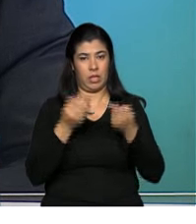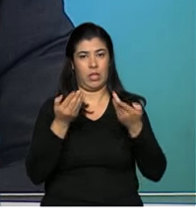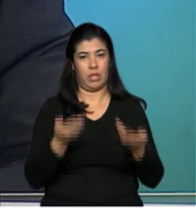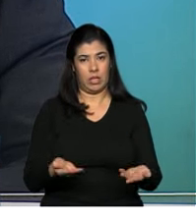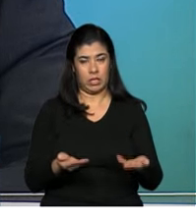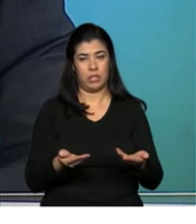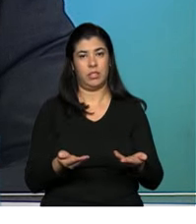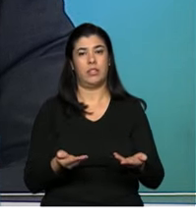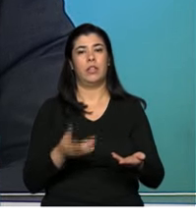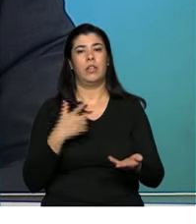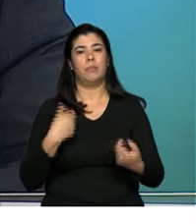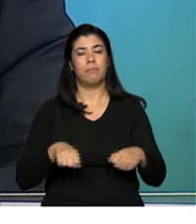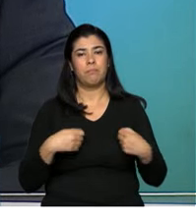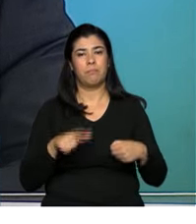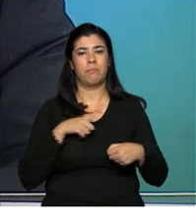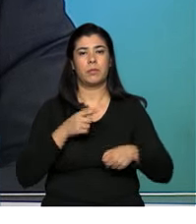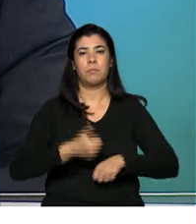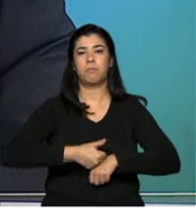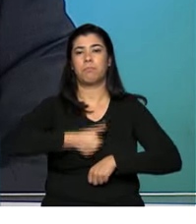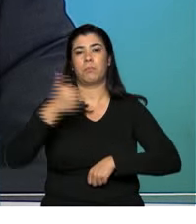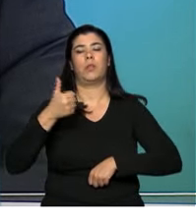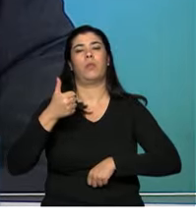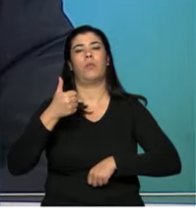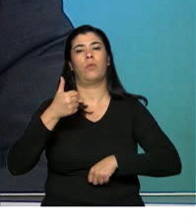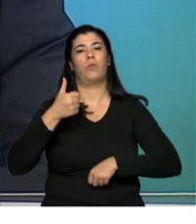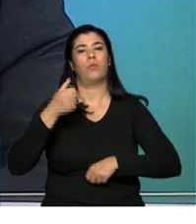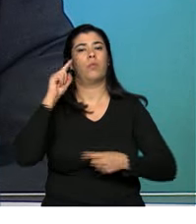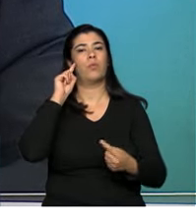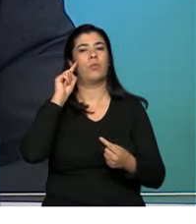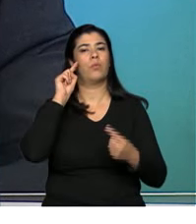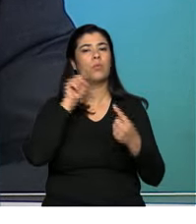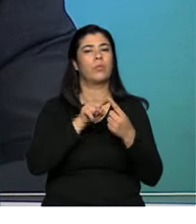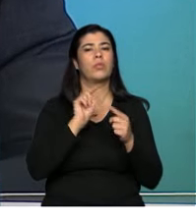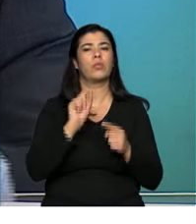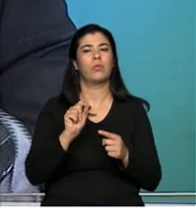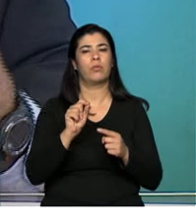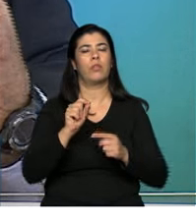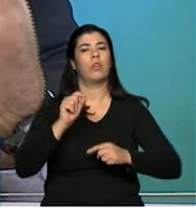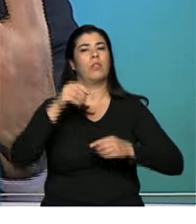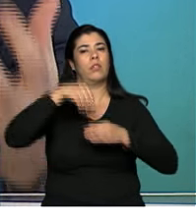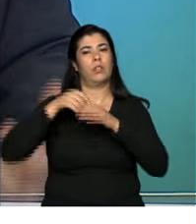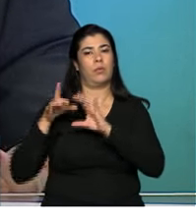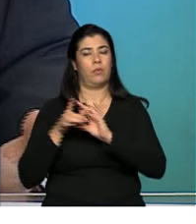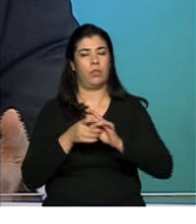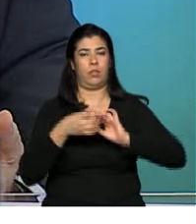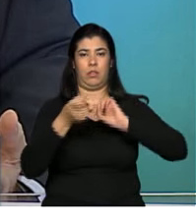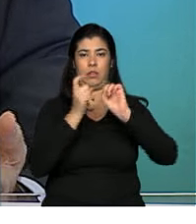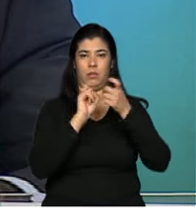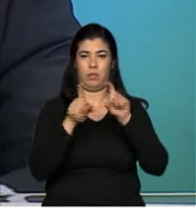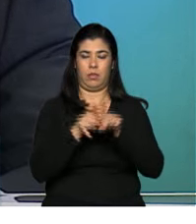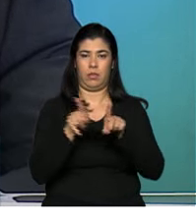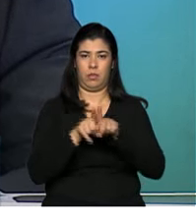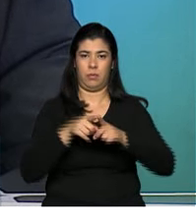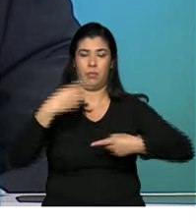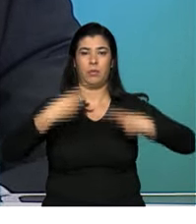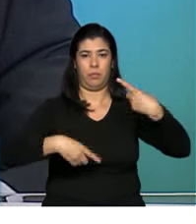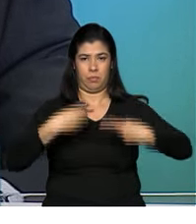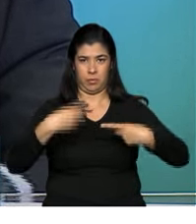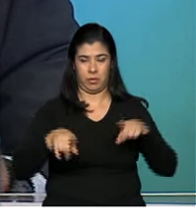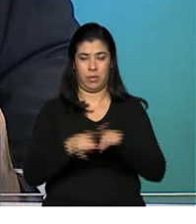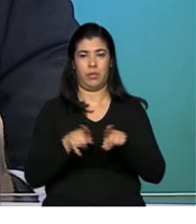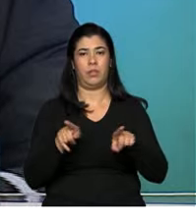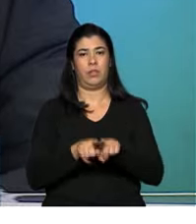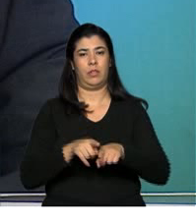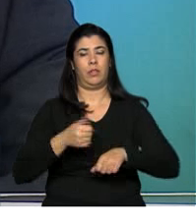meta de uma seja da melhor maneira do ponto de vista administrativo do ponto de vista de sustentação política do governo de